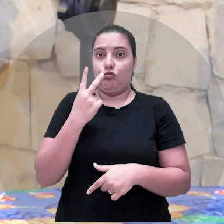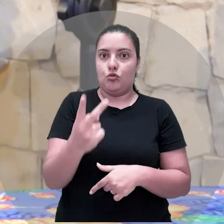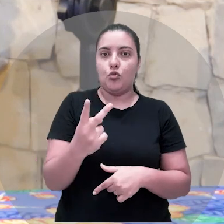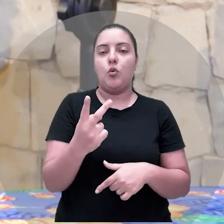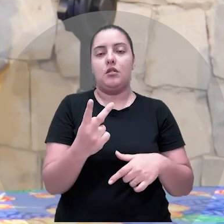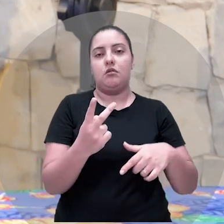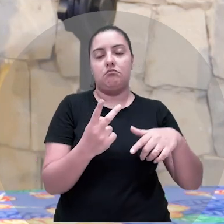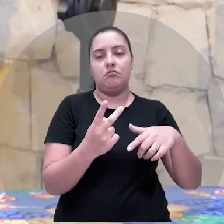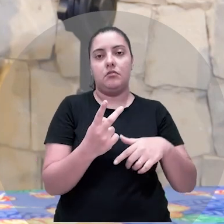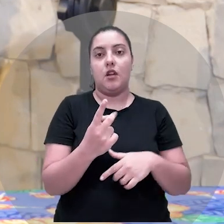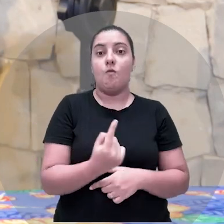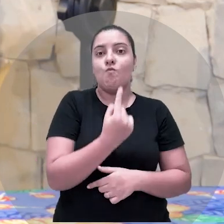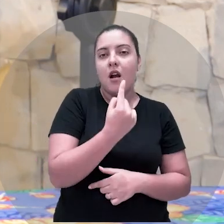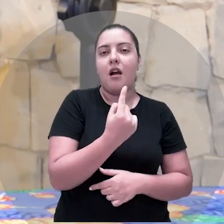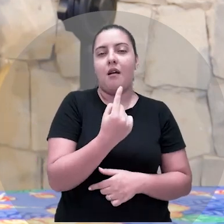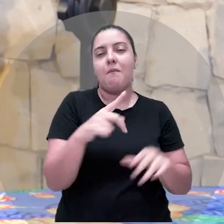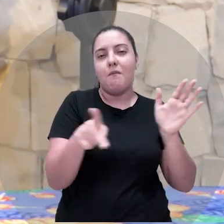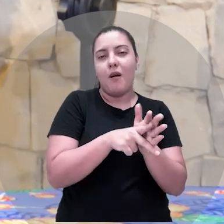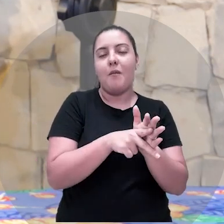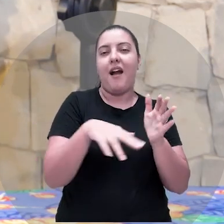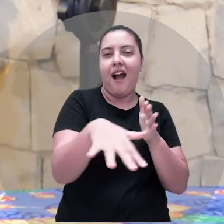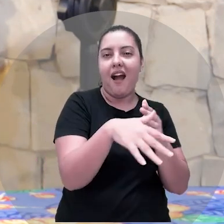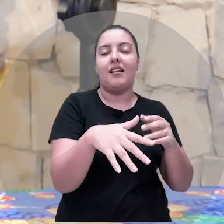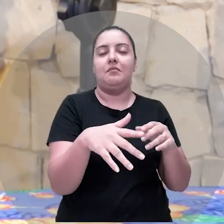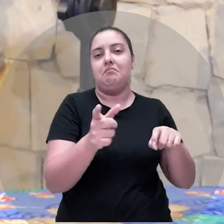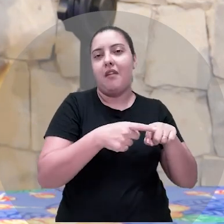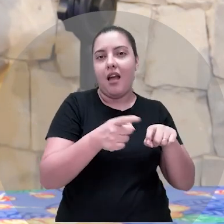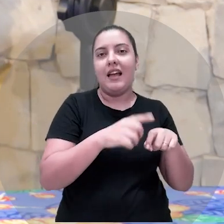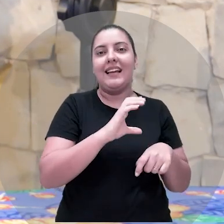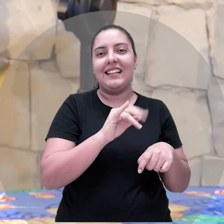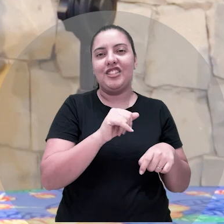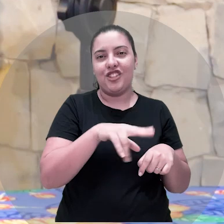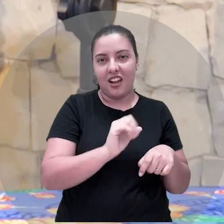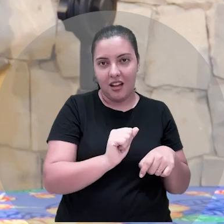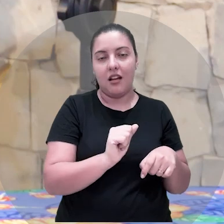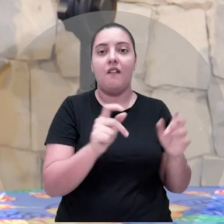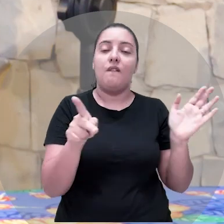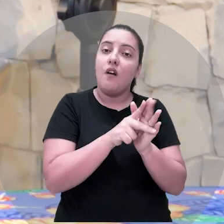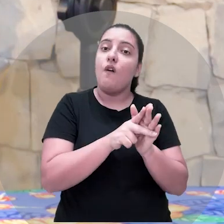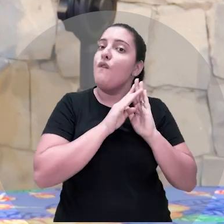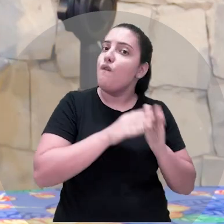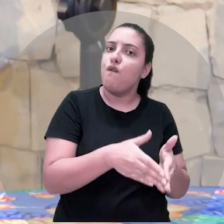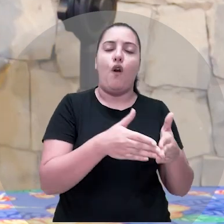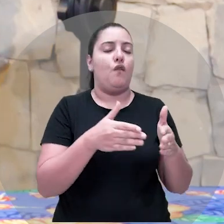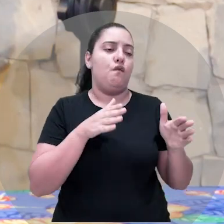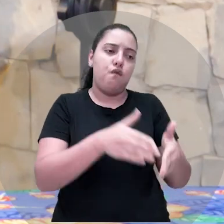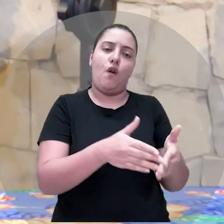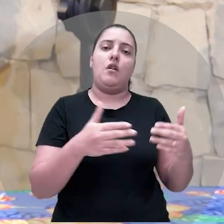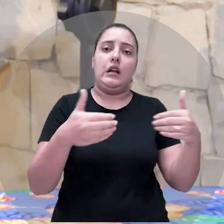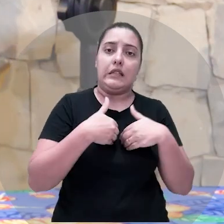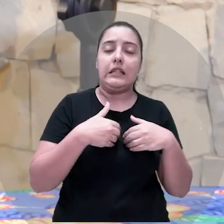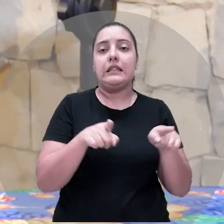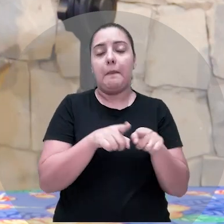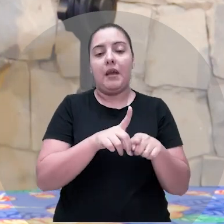também treino capoeira né inclusive teve evento aqui que foi Minha instrutora e antes disso eu trabalhei um projeto